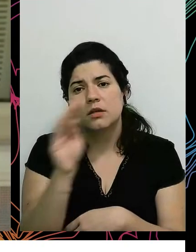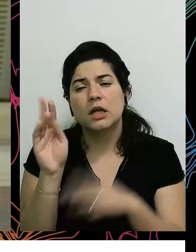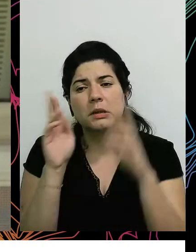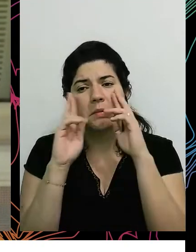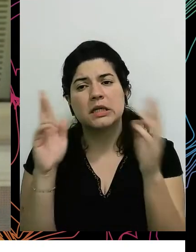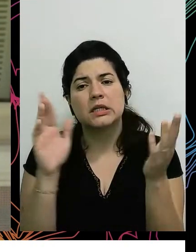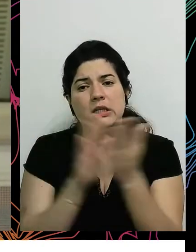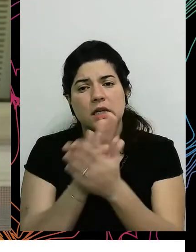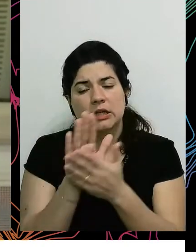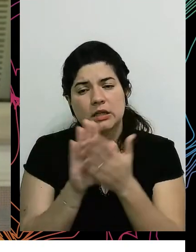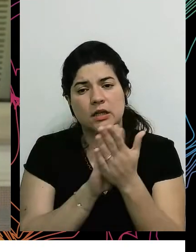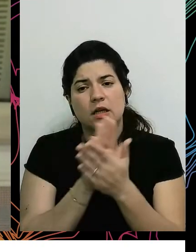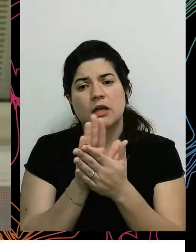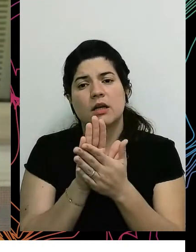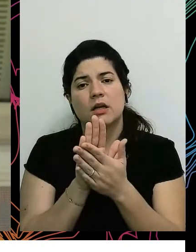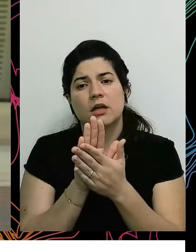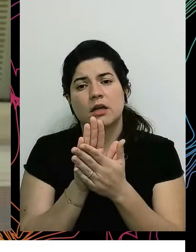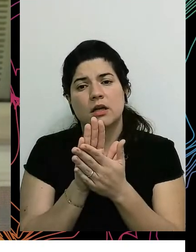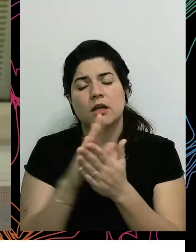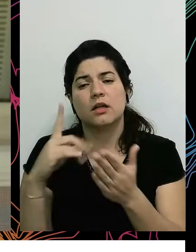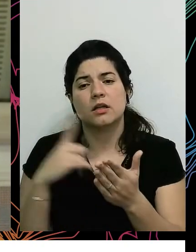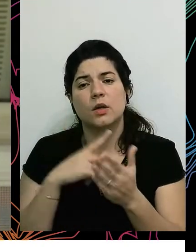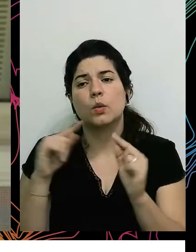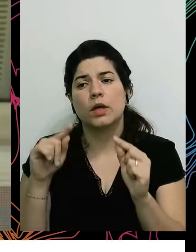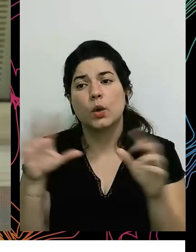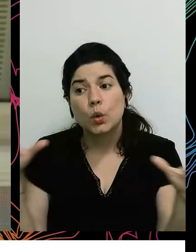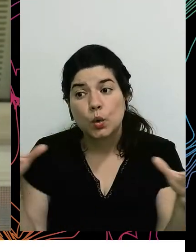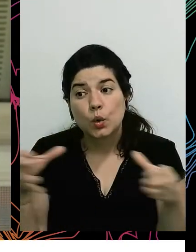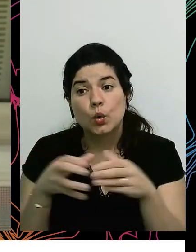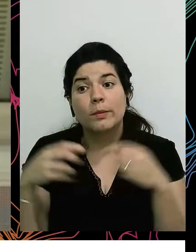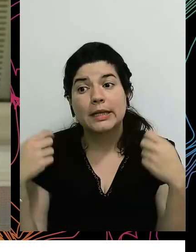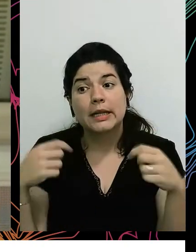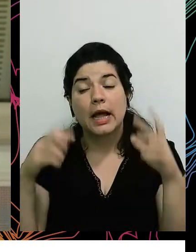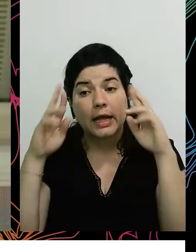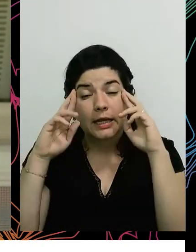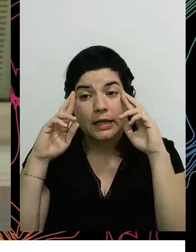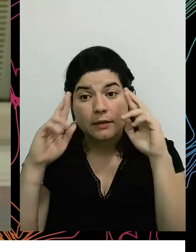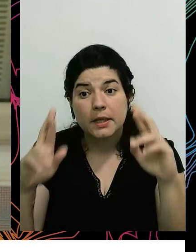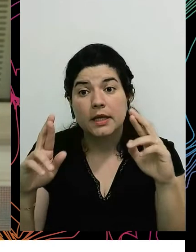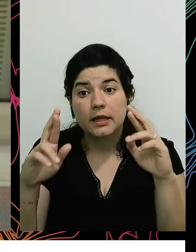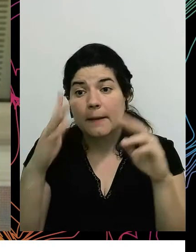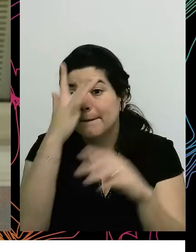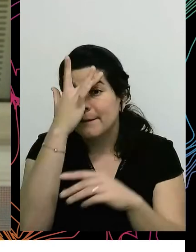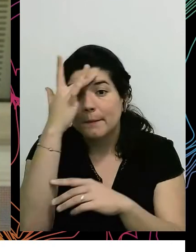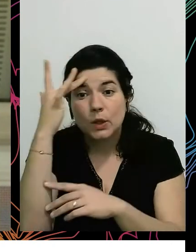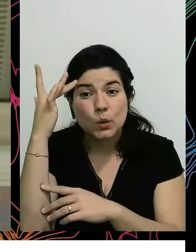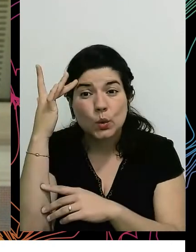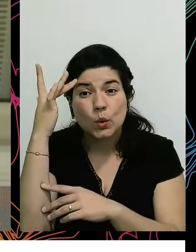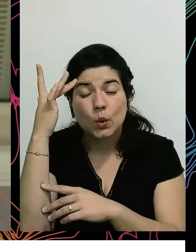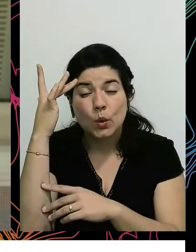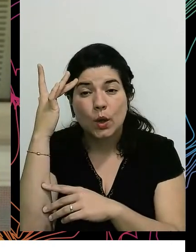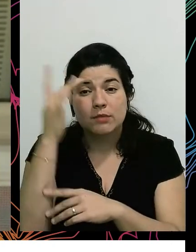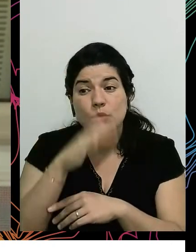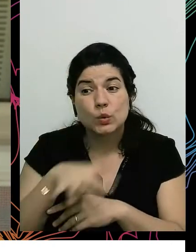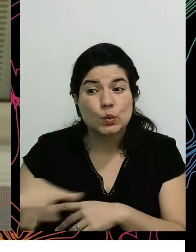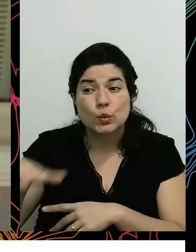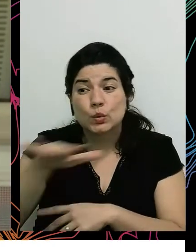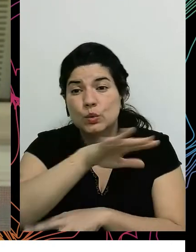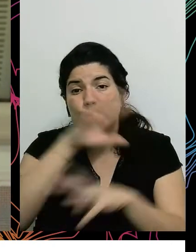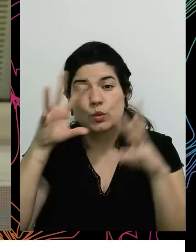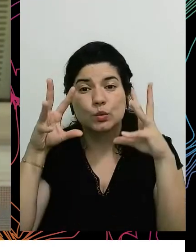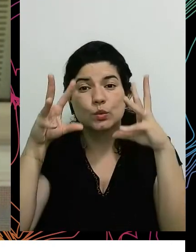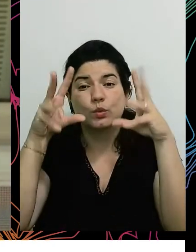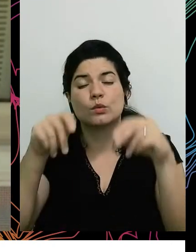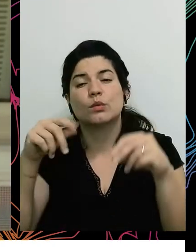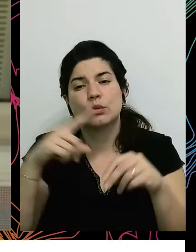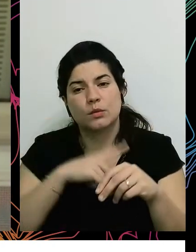a chave para que as equipes possam tomar as melhores decisões e que o que uma